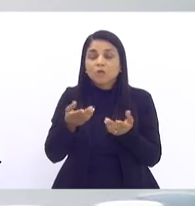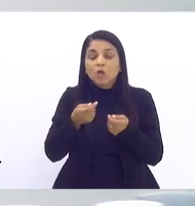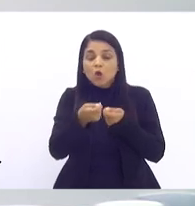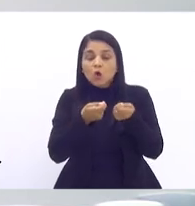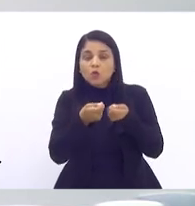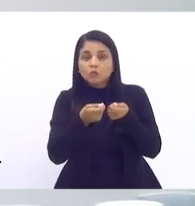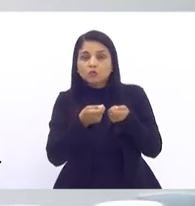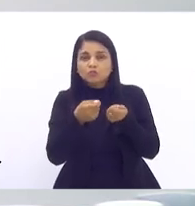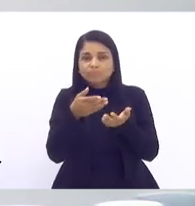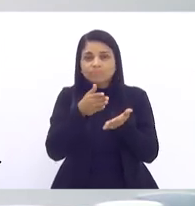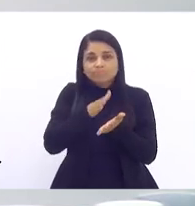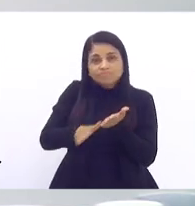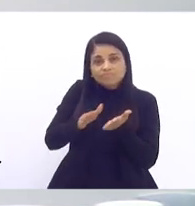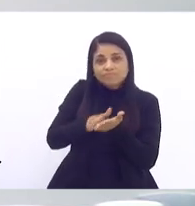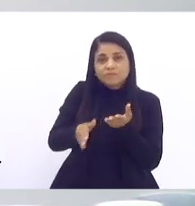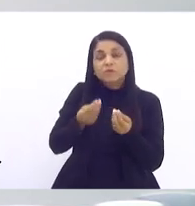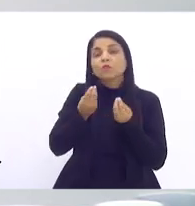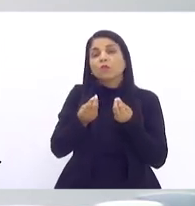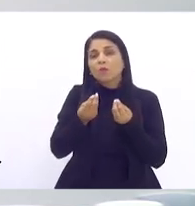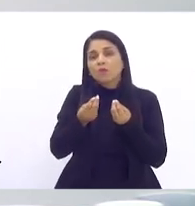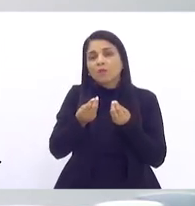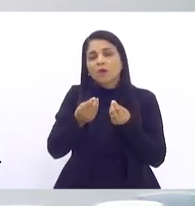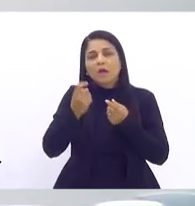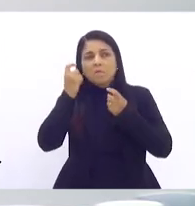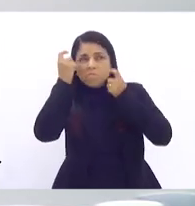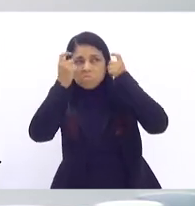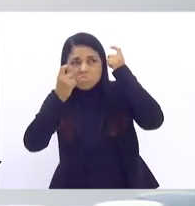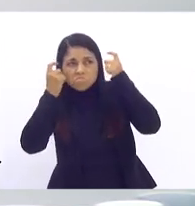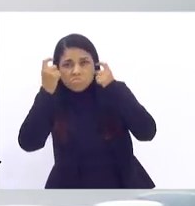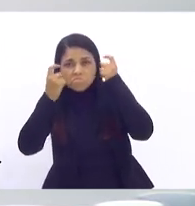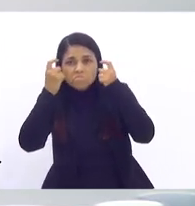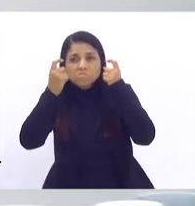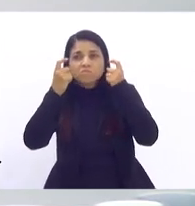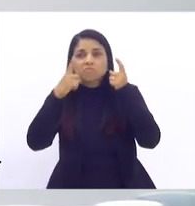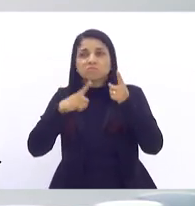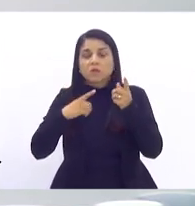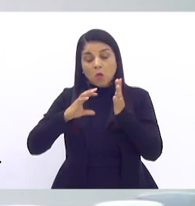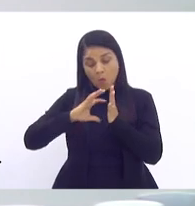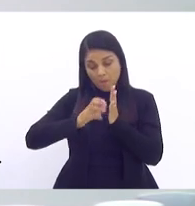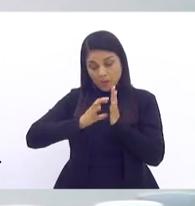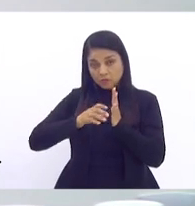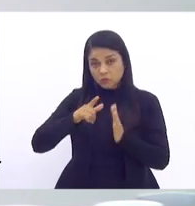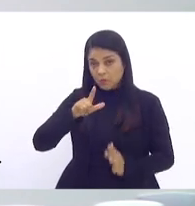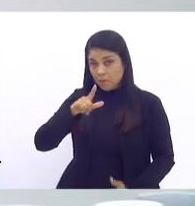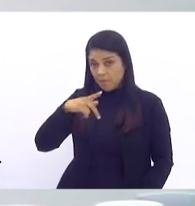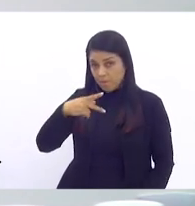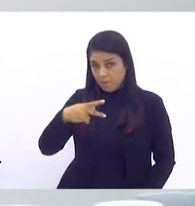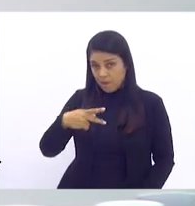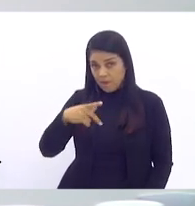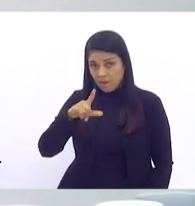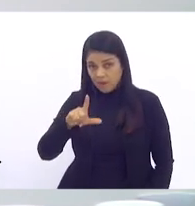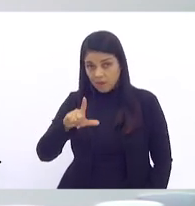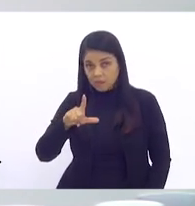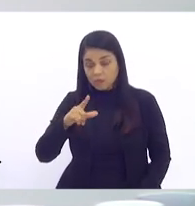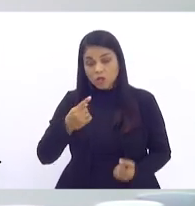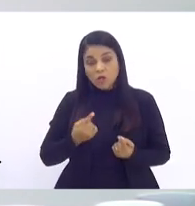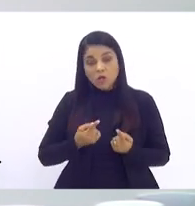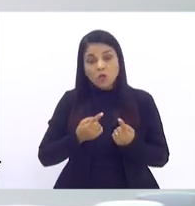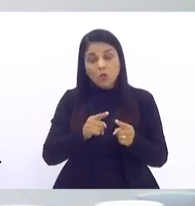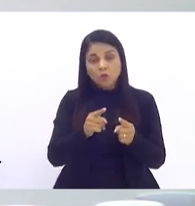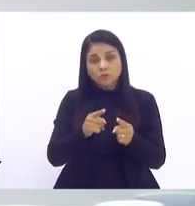despesas a gente tem muita preocupação por isso por exemplo nosso partido PL votou contra o acabou-se fiscal